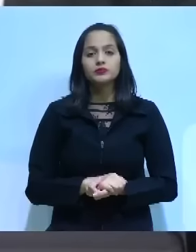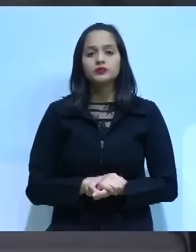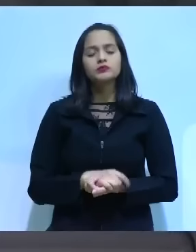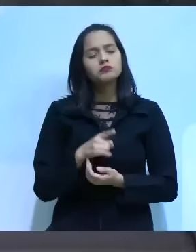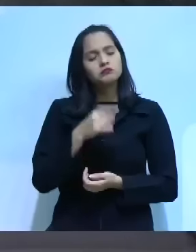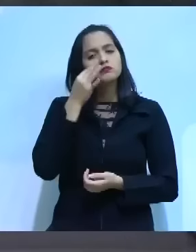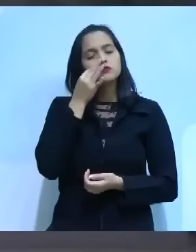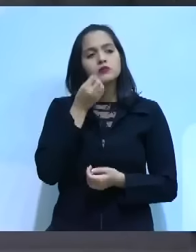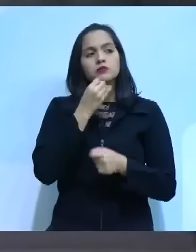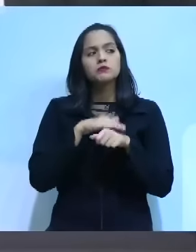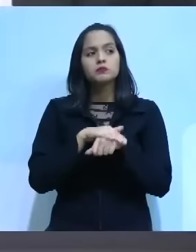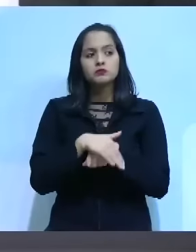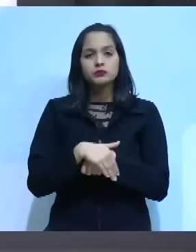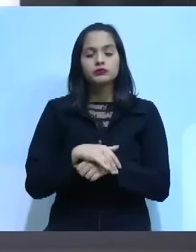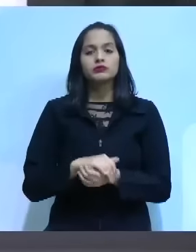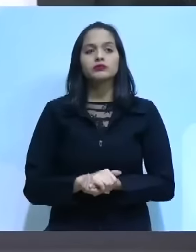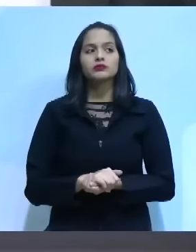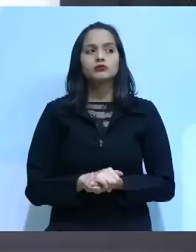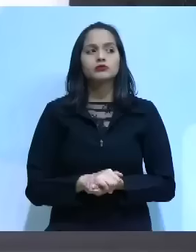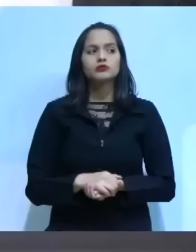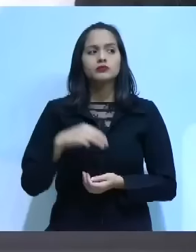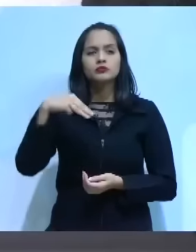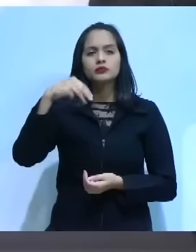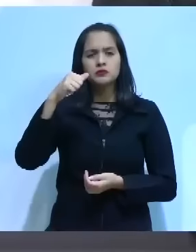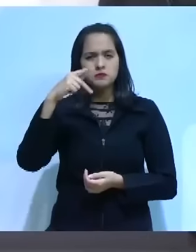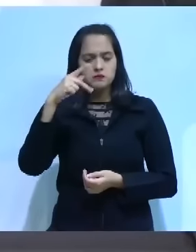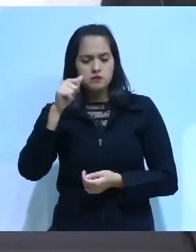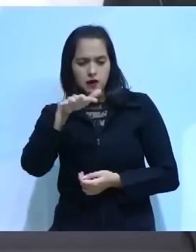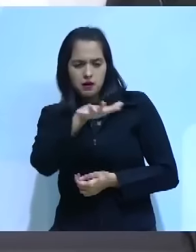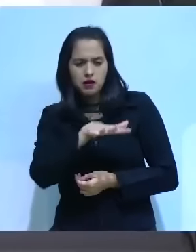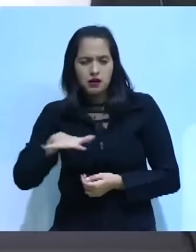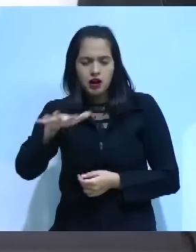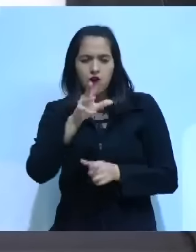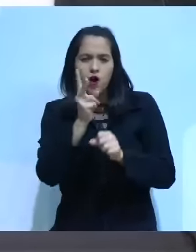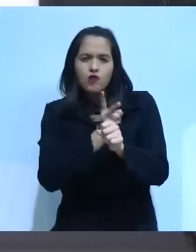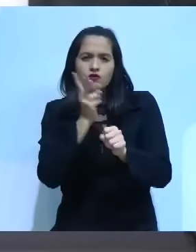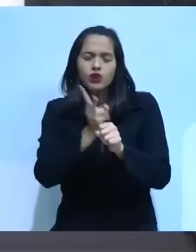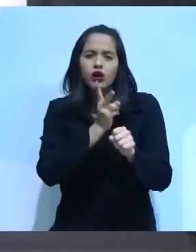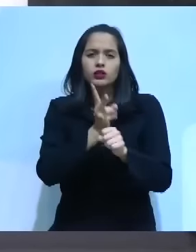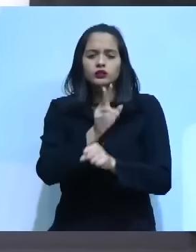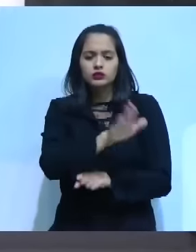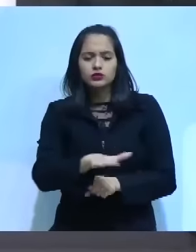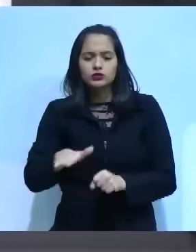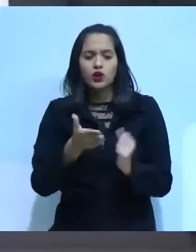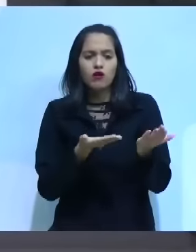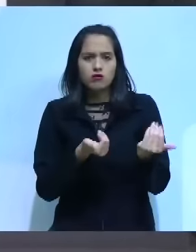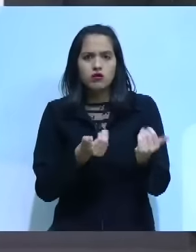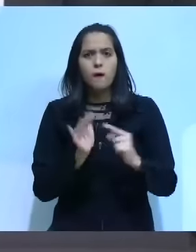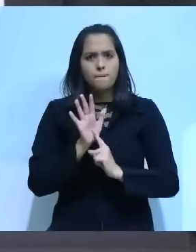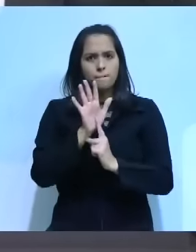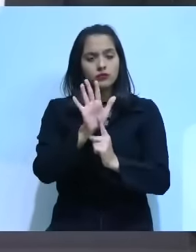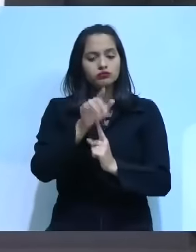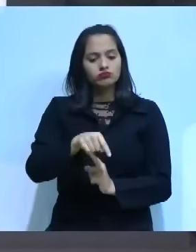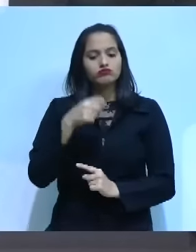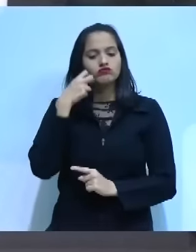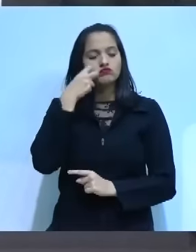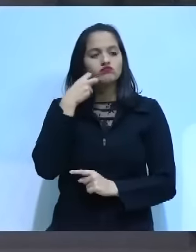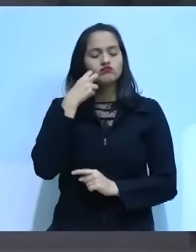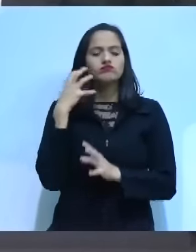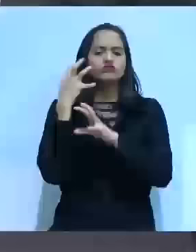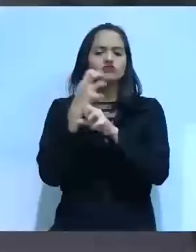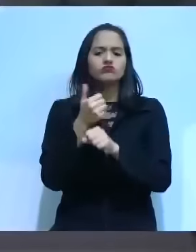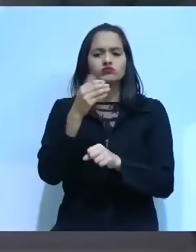Boa noite. O mapa da violência letal contra crianças e jovens mostra que Natal, Carlos, nos últimos 10